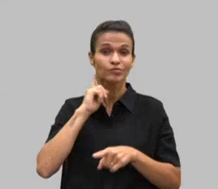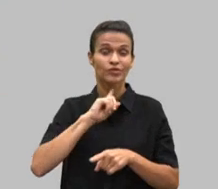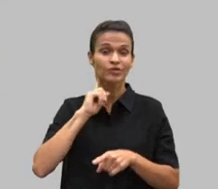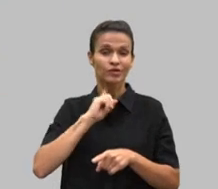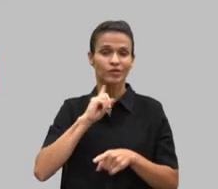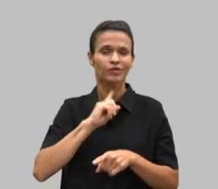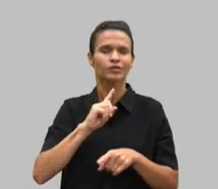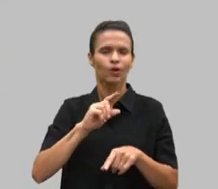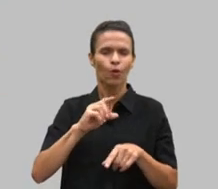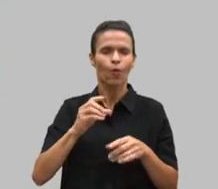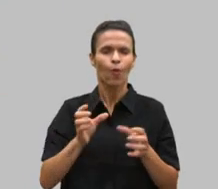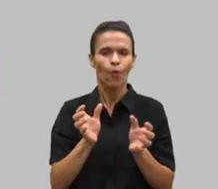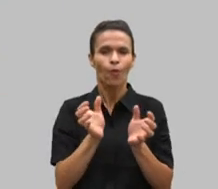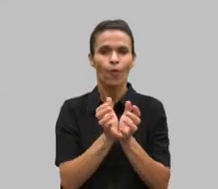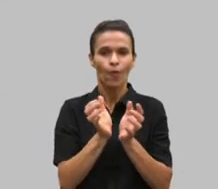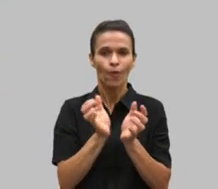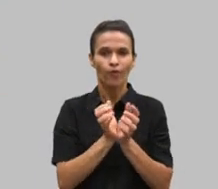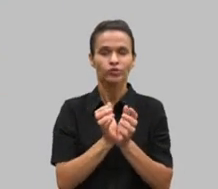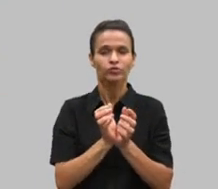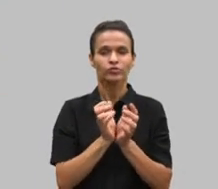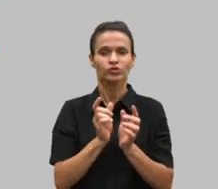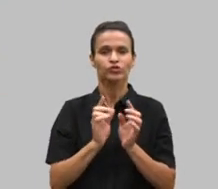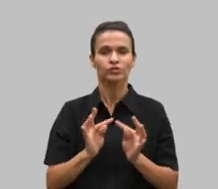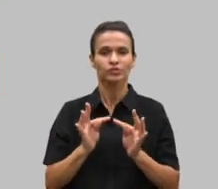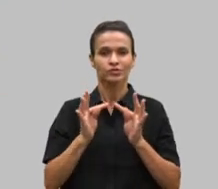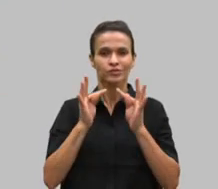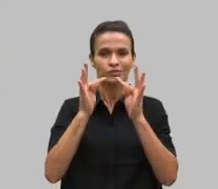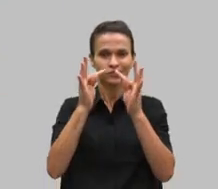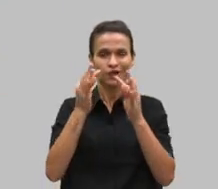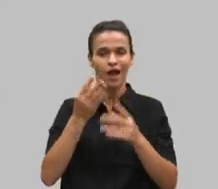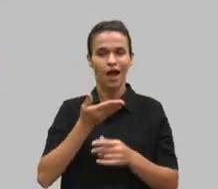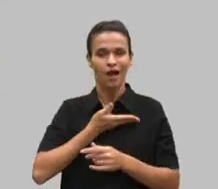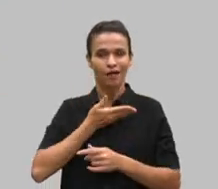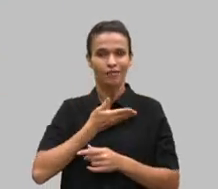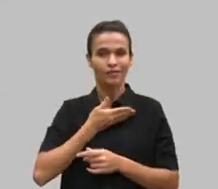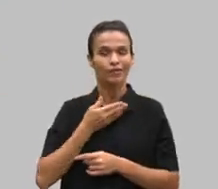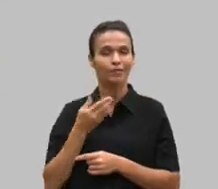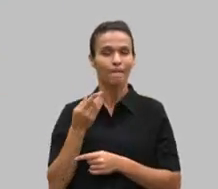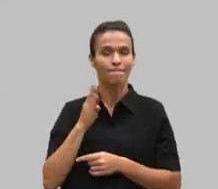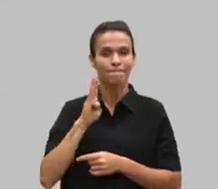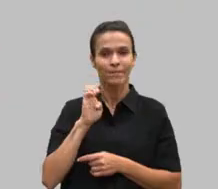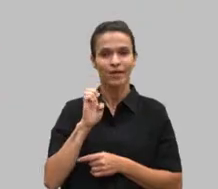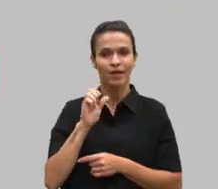de Educação Ciência e Tecnologia querida amiga deputada Beatriz Cerqueira